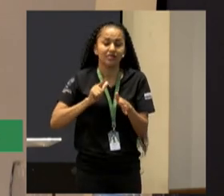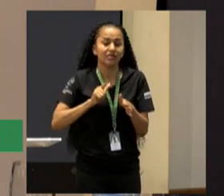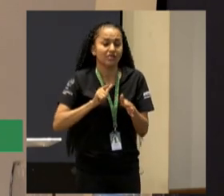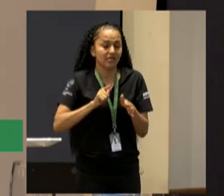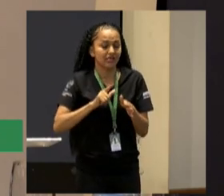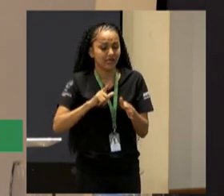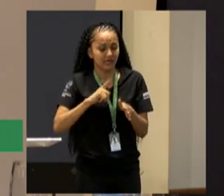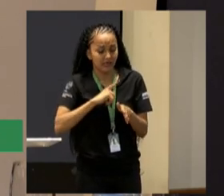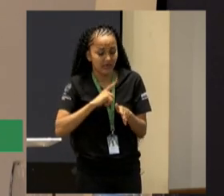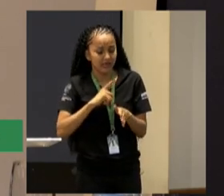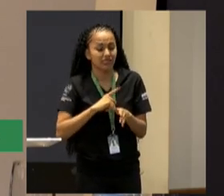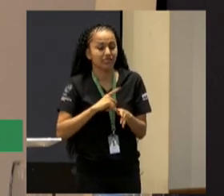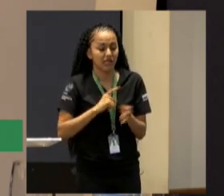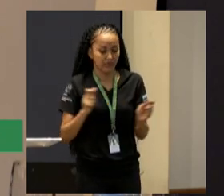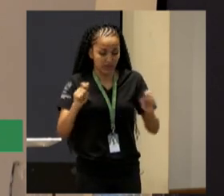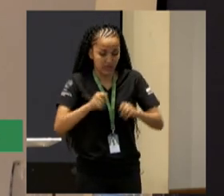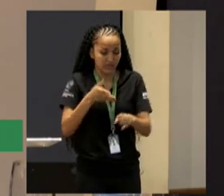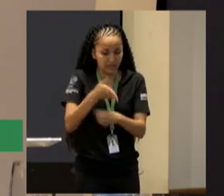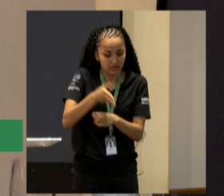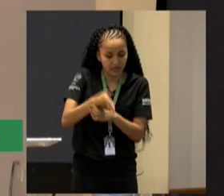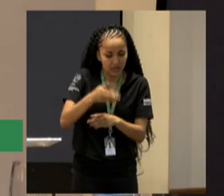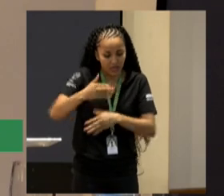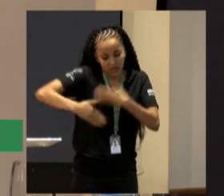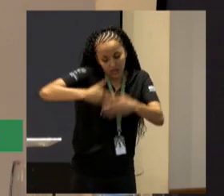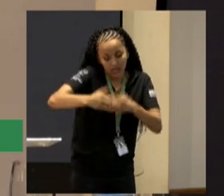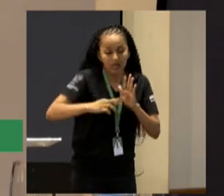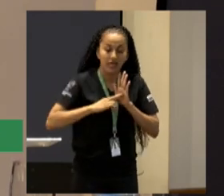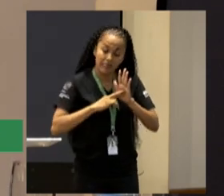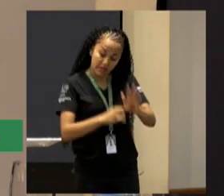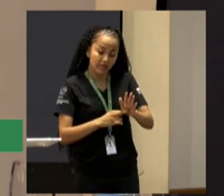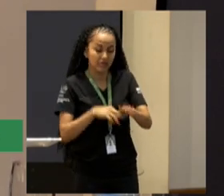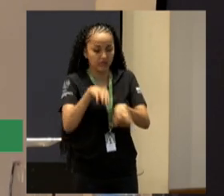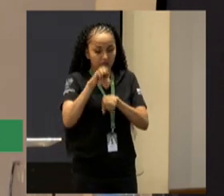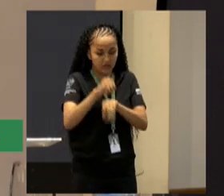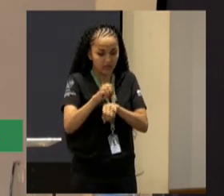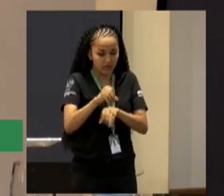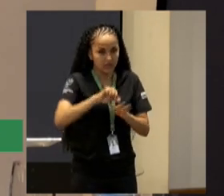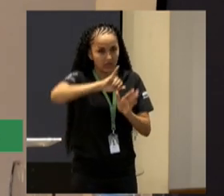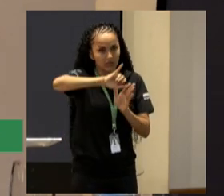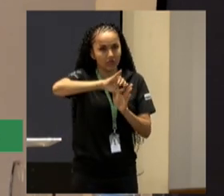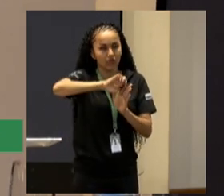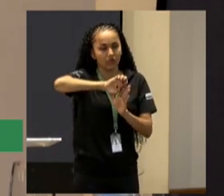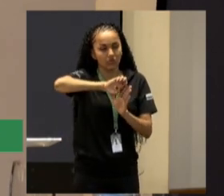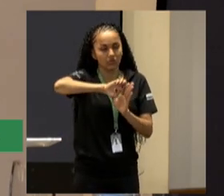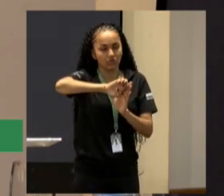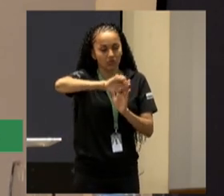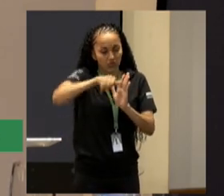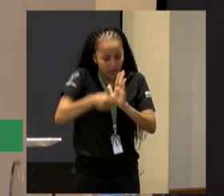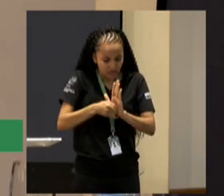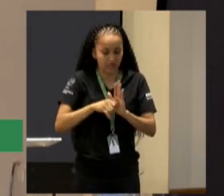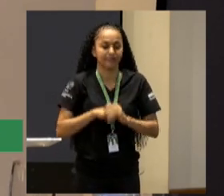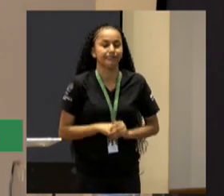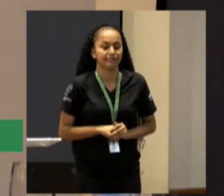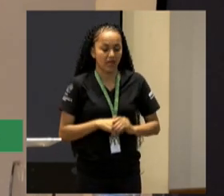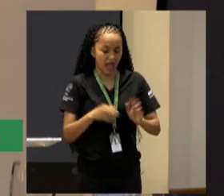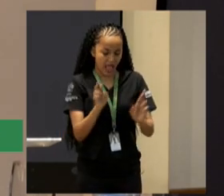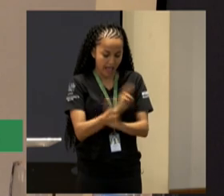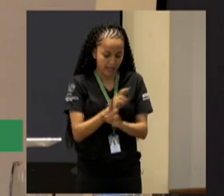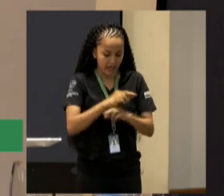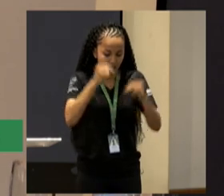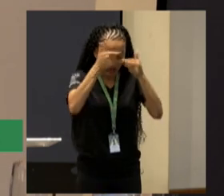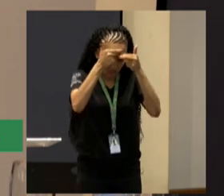a possibilidade de fazer parte desse processo, representando a educação de jovens e adultos. As relações